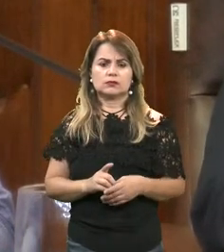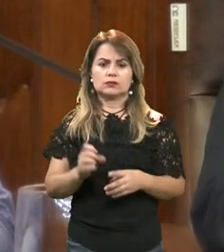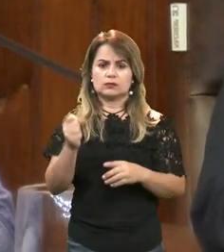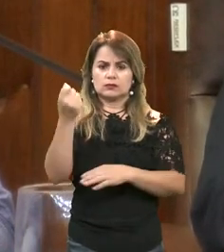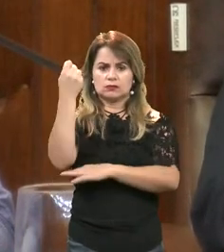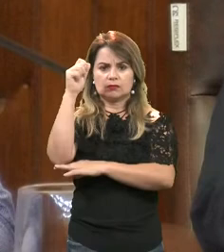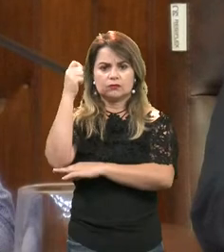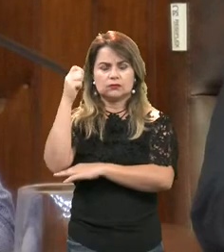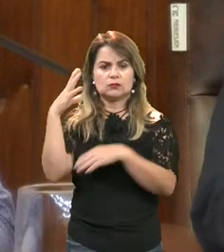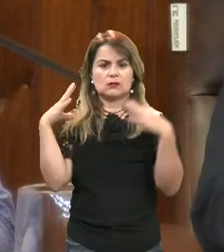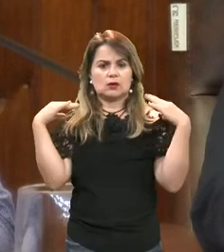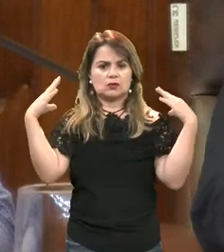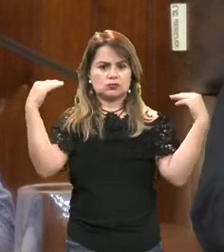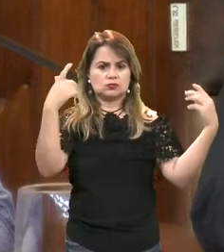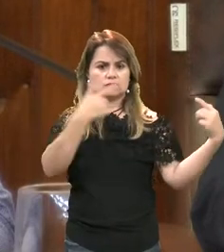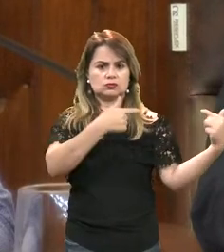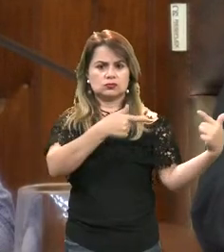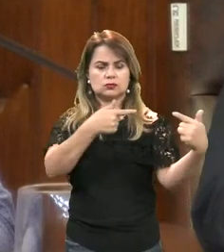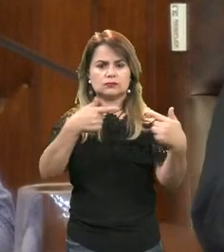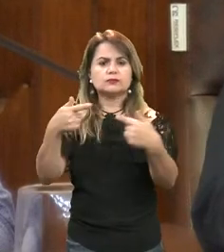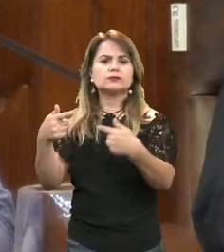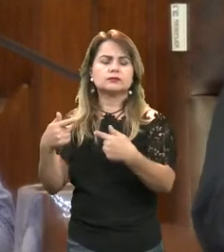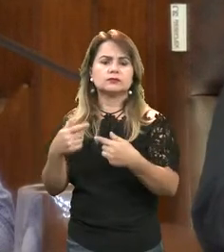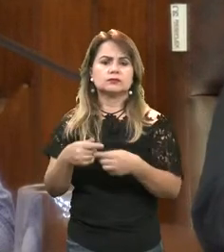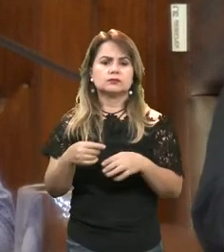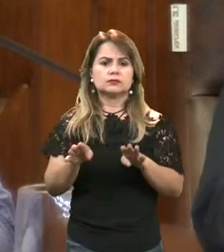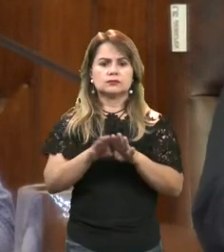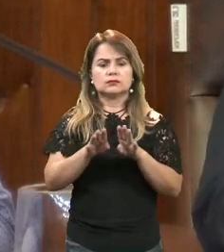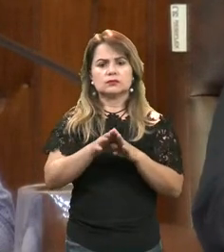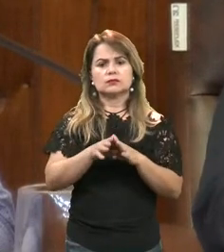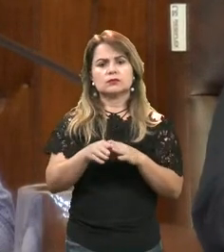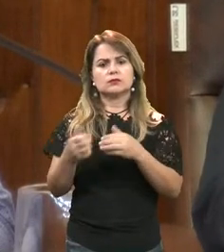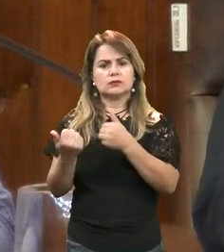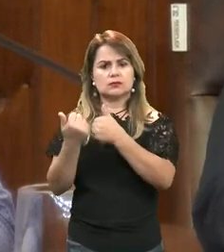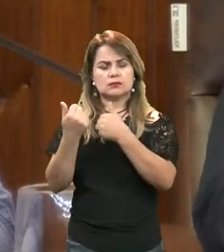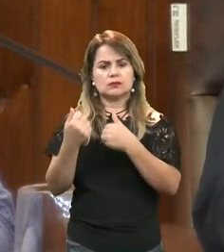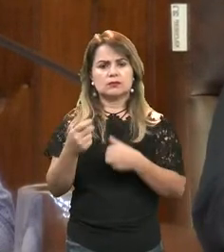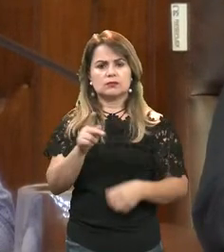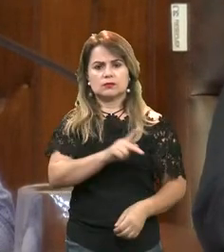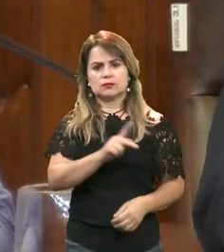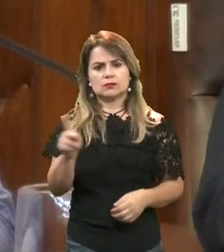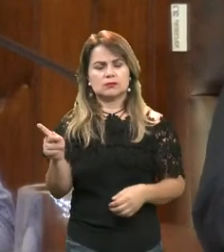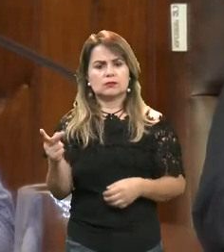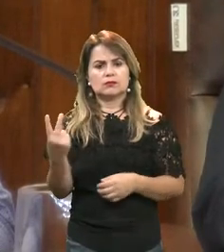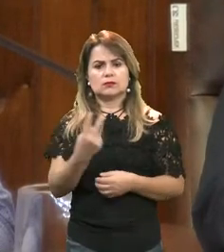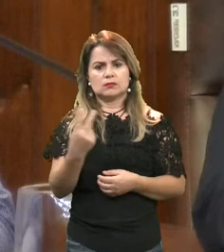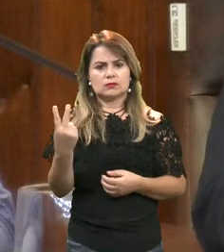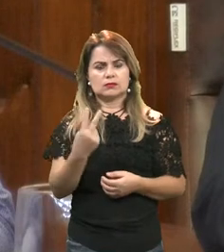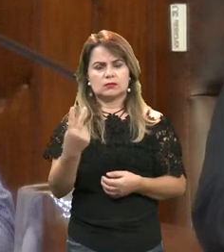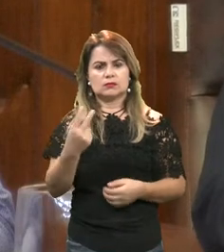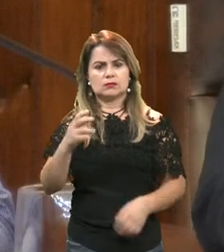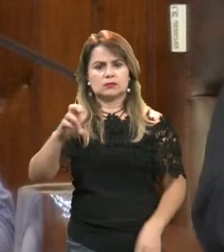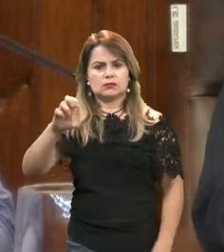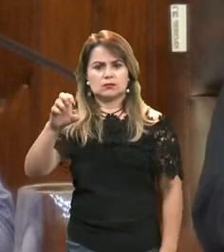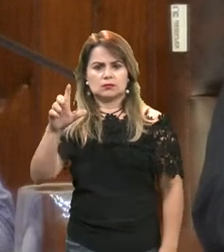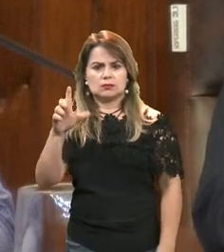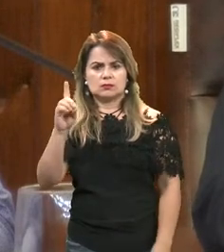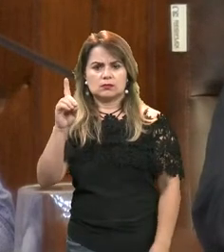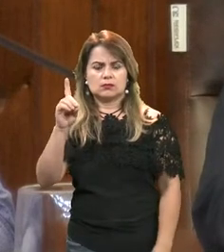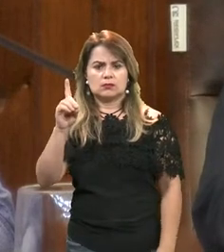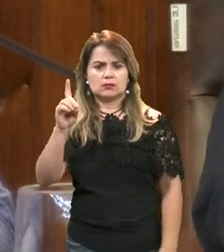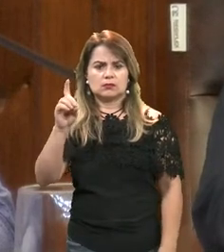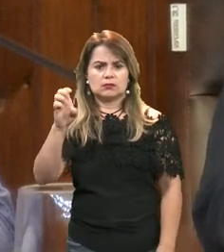a presidente, a Regiane Ferreira, o vice-presidente, o Denilson Marques Lopes Evangelista, primeiro